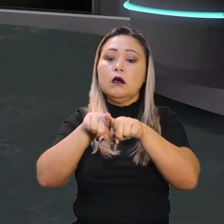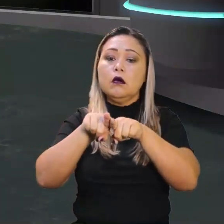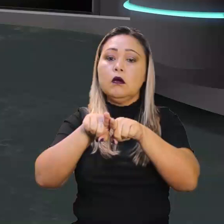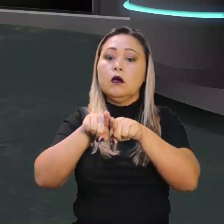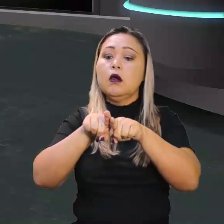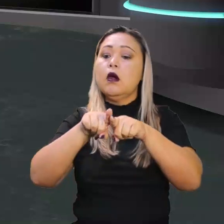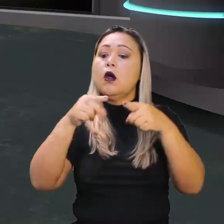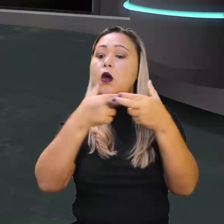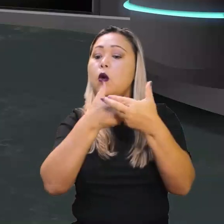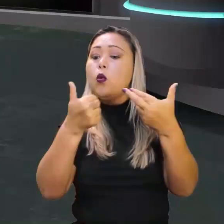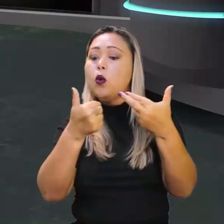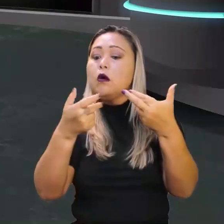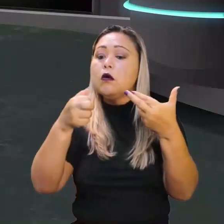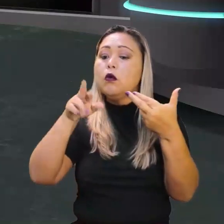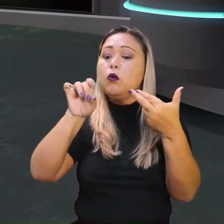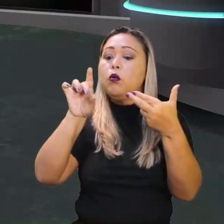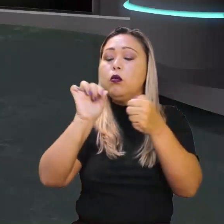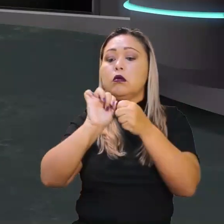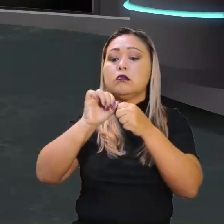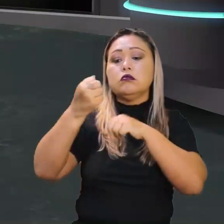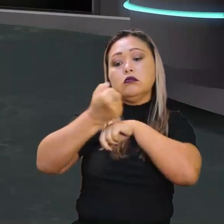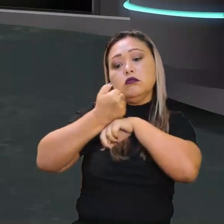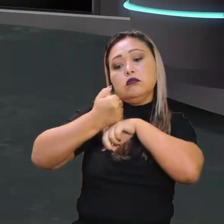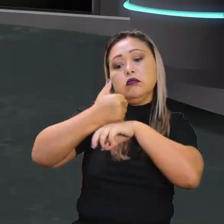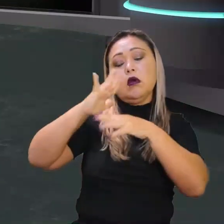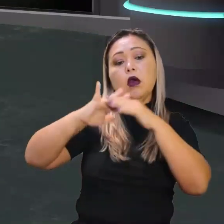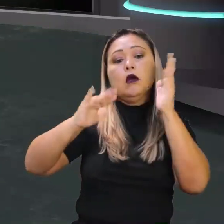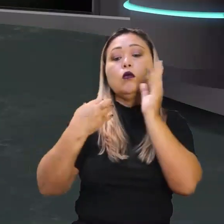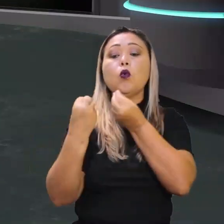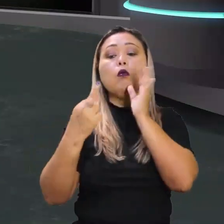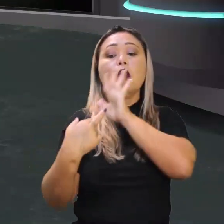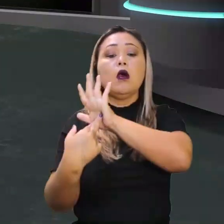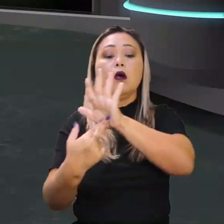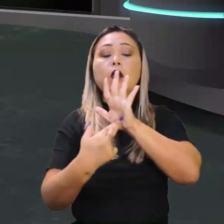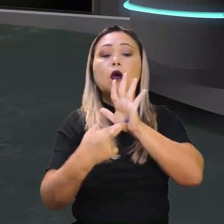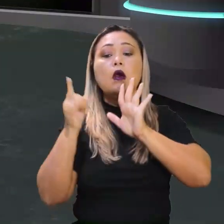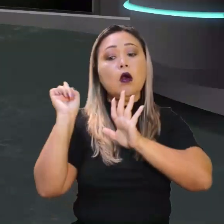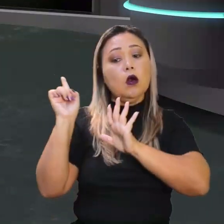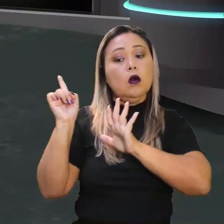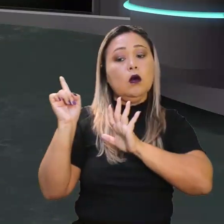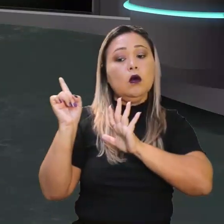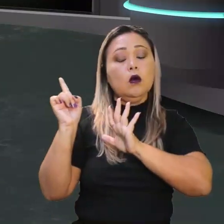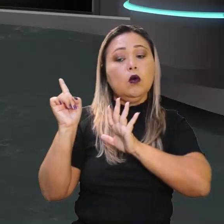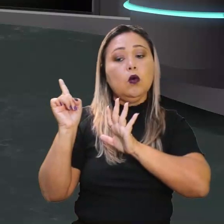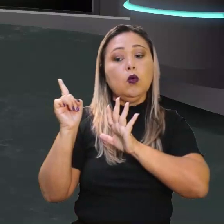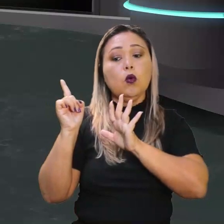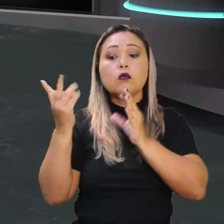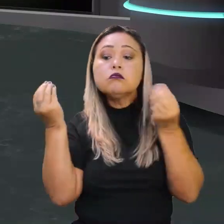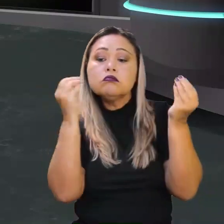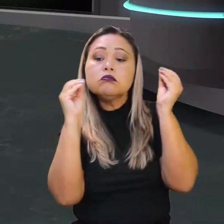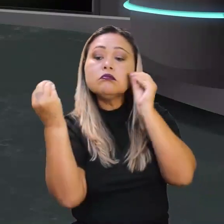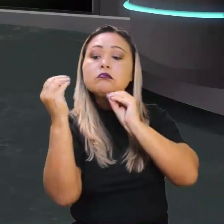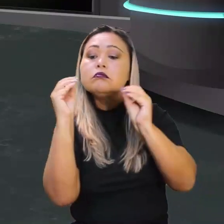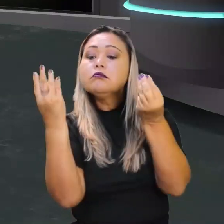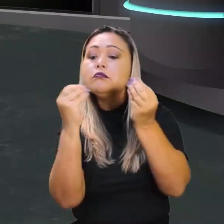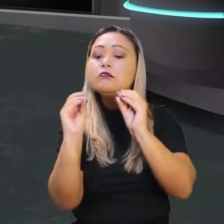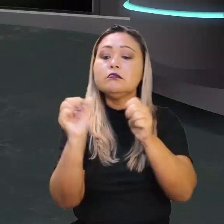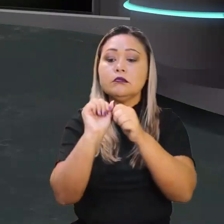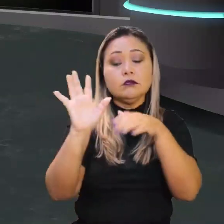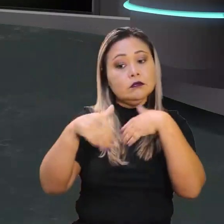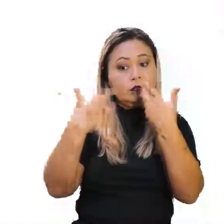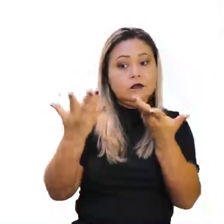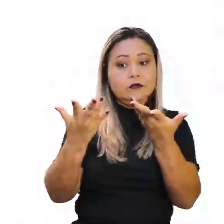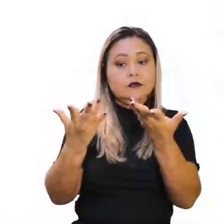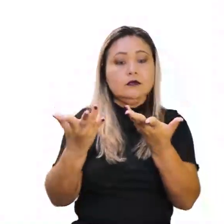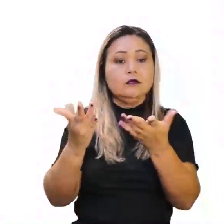vários padrões de alguns artistas da forma de representar ali a sua composição. Então, vamos